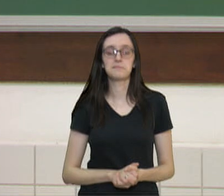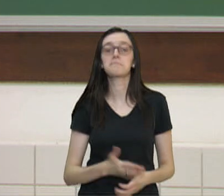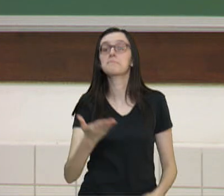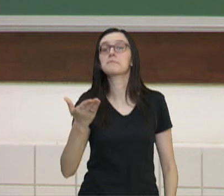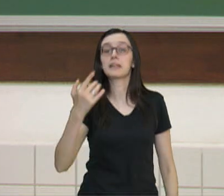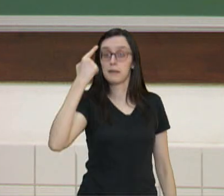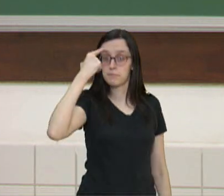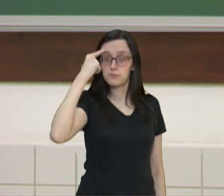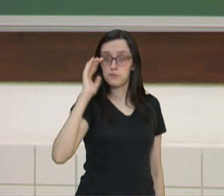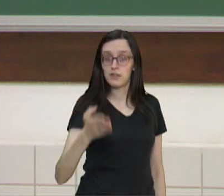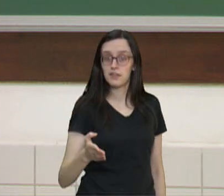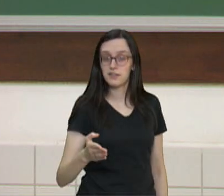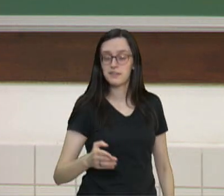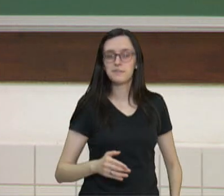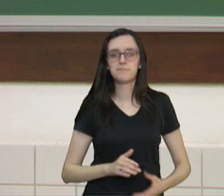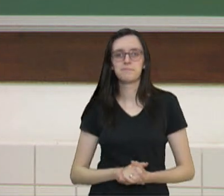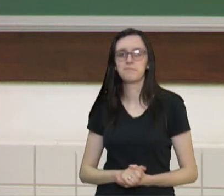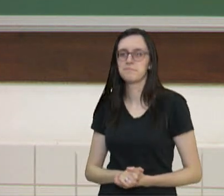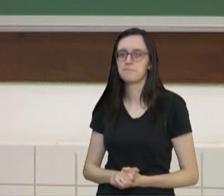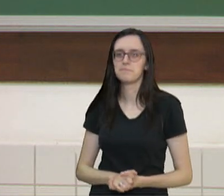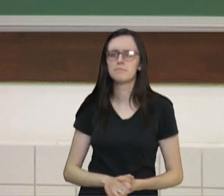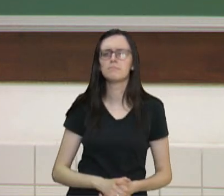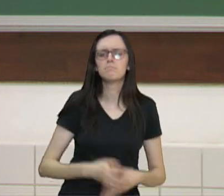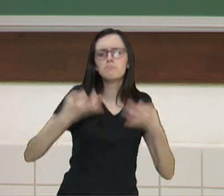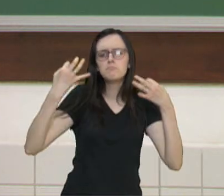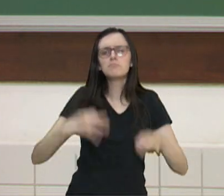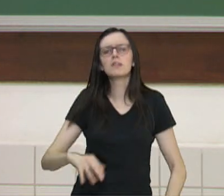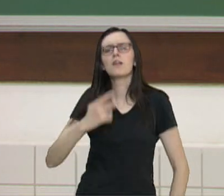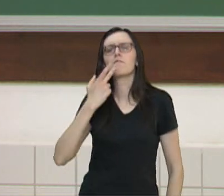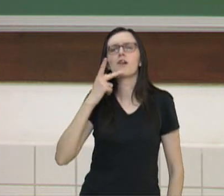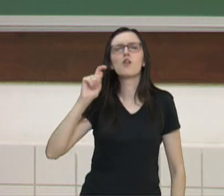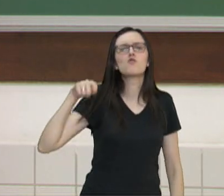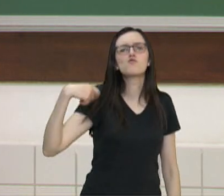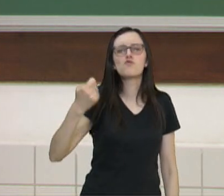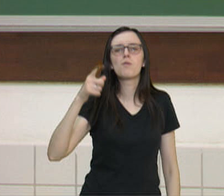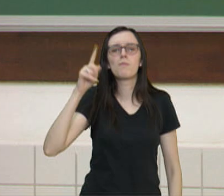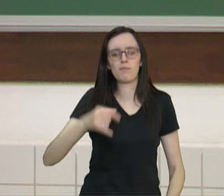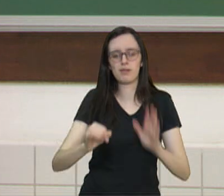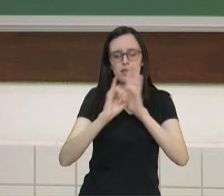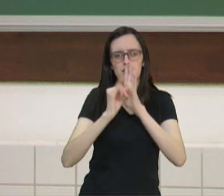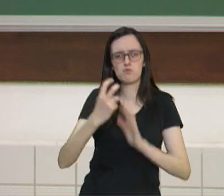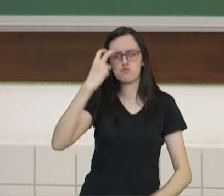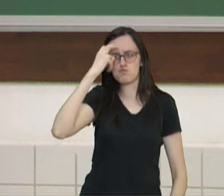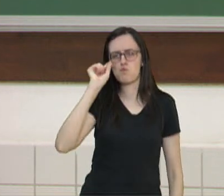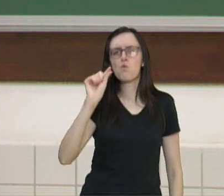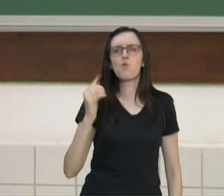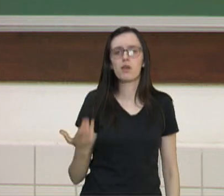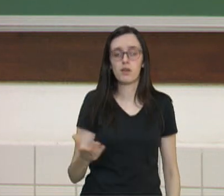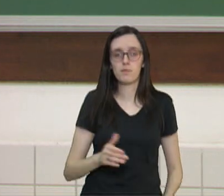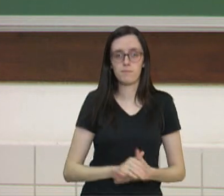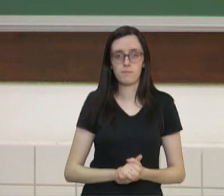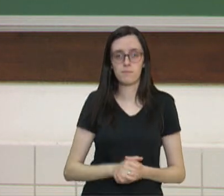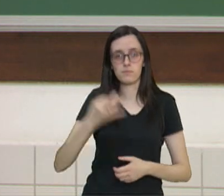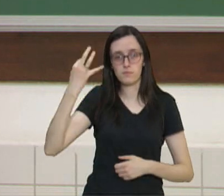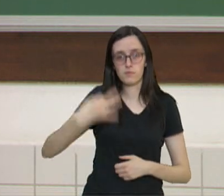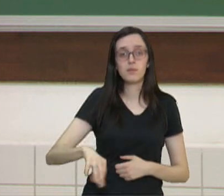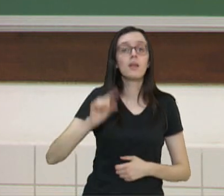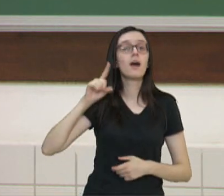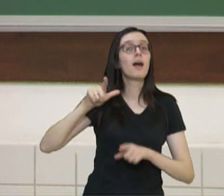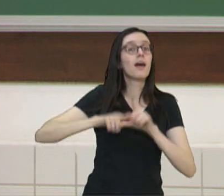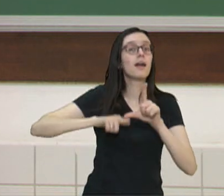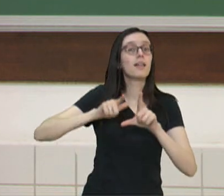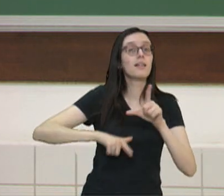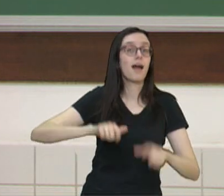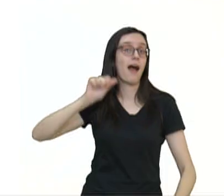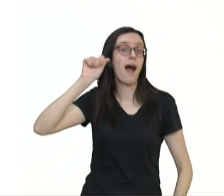E aí pensaram o que é correto afirmar sobre identidade cultural? Então, a correta é a letra